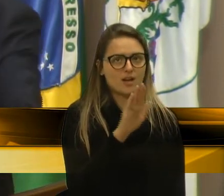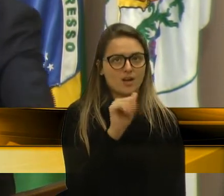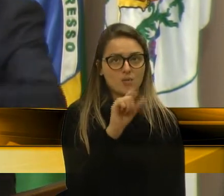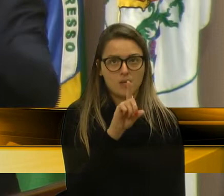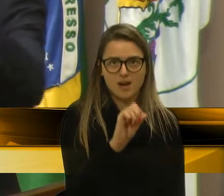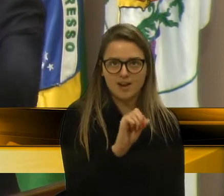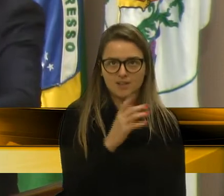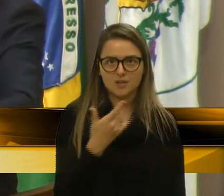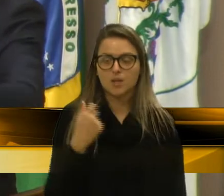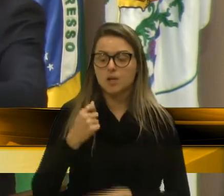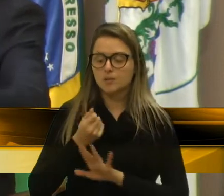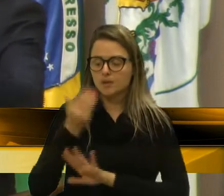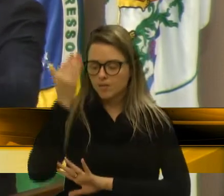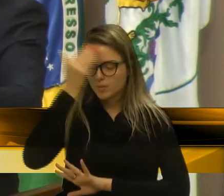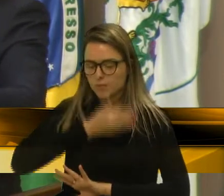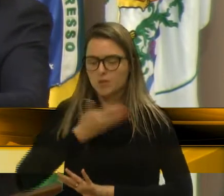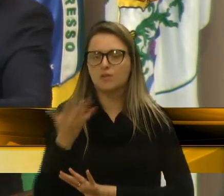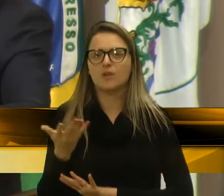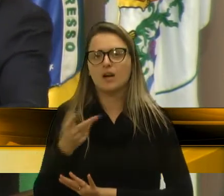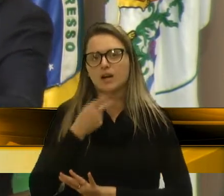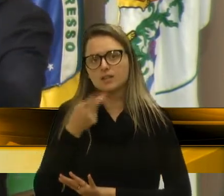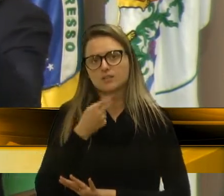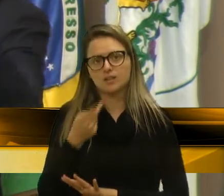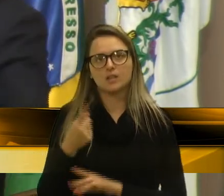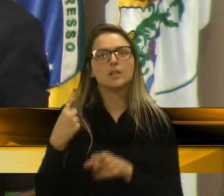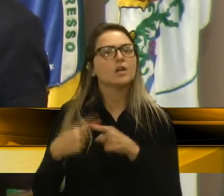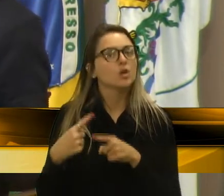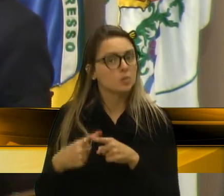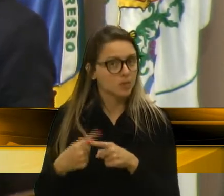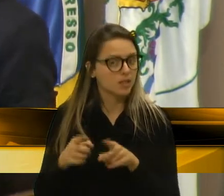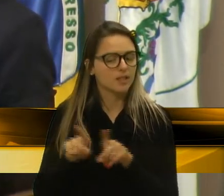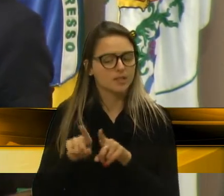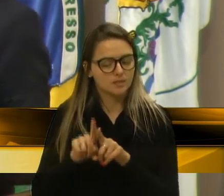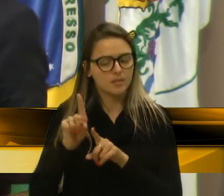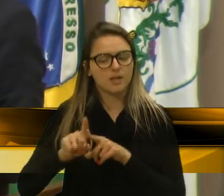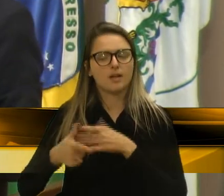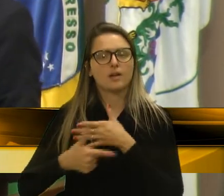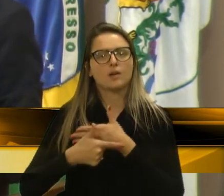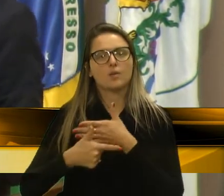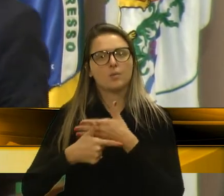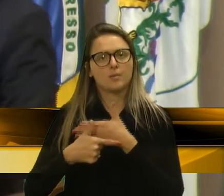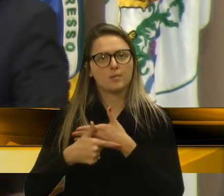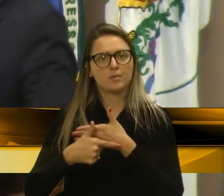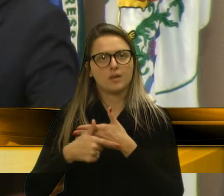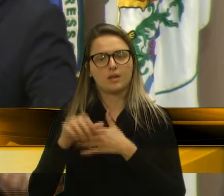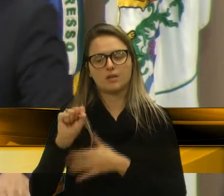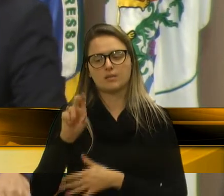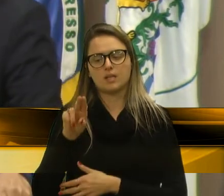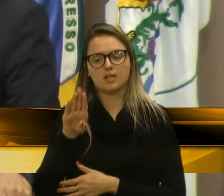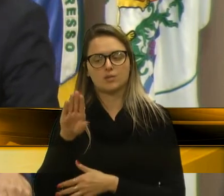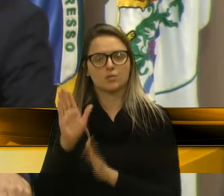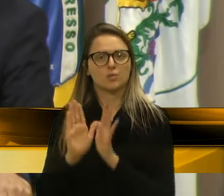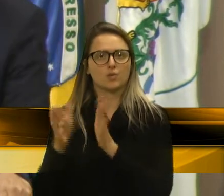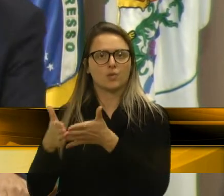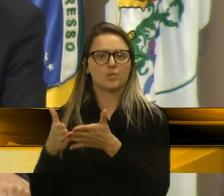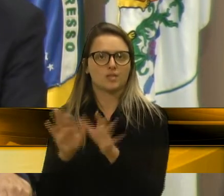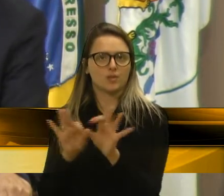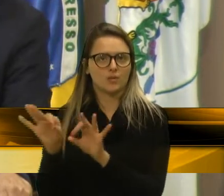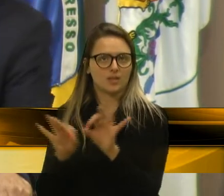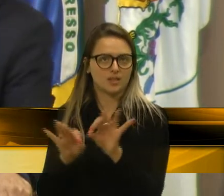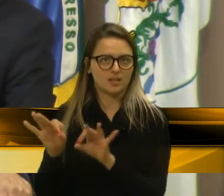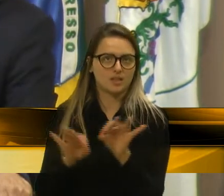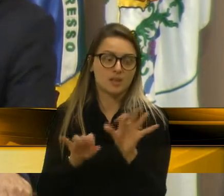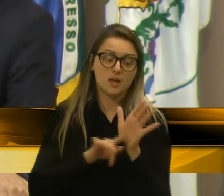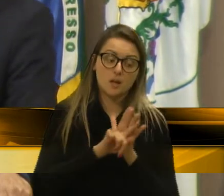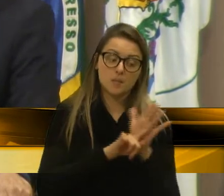buscado comprovar as alegações, até porque também é um papel da subcomissão formada, que é averiguar para